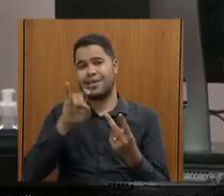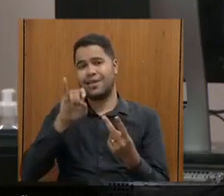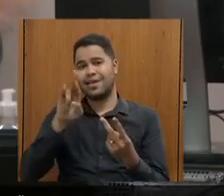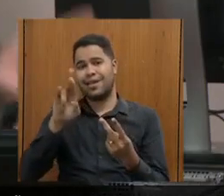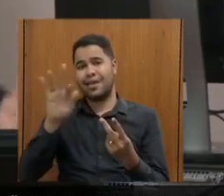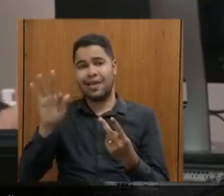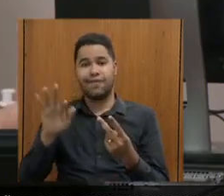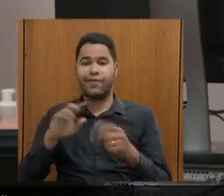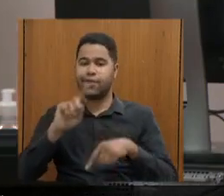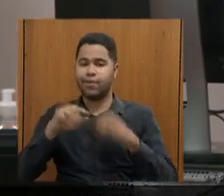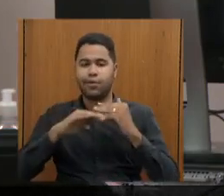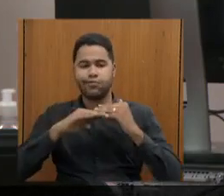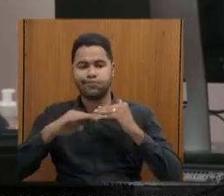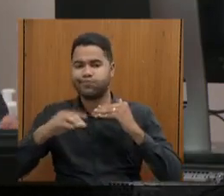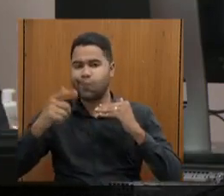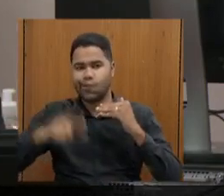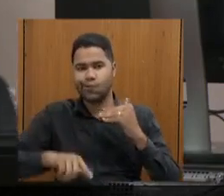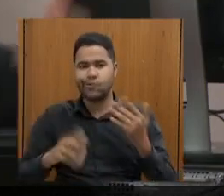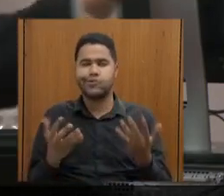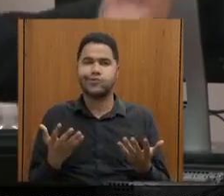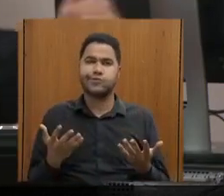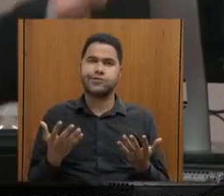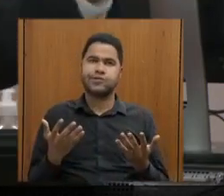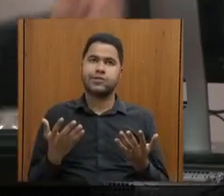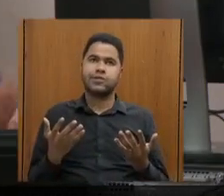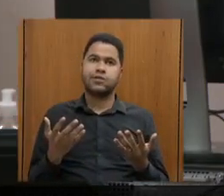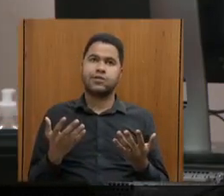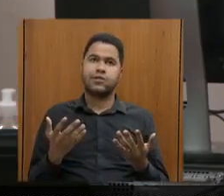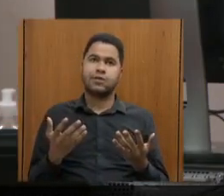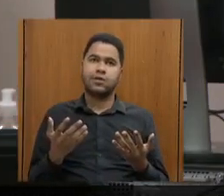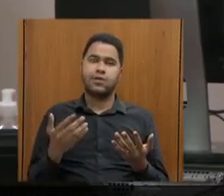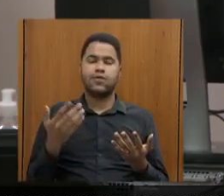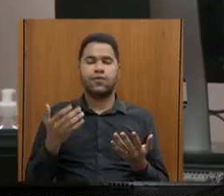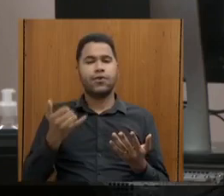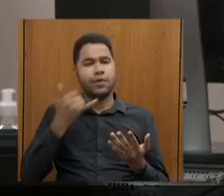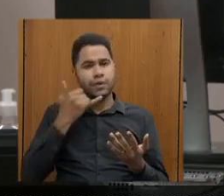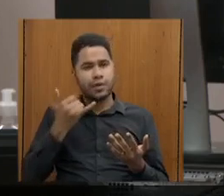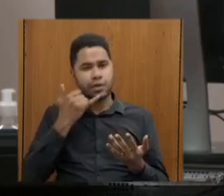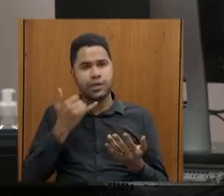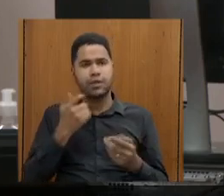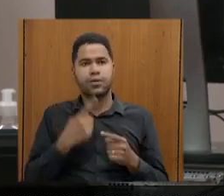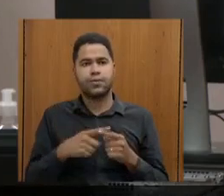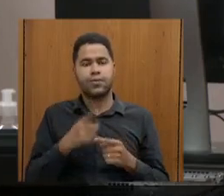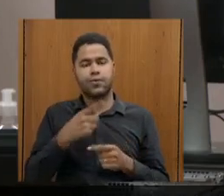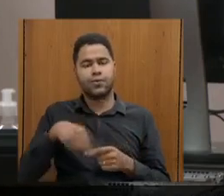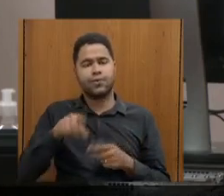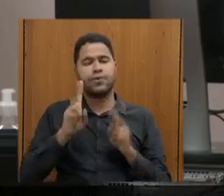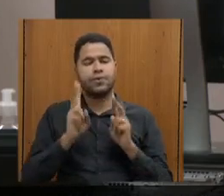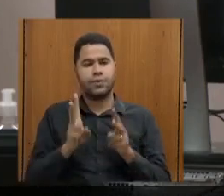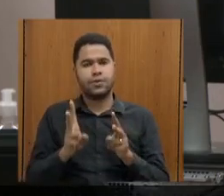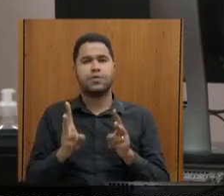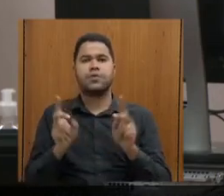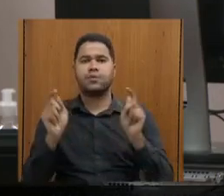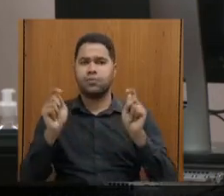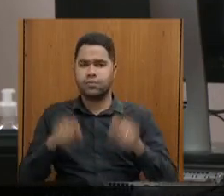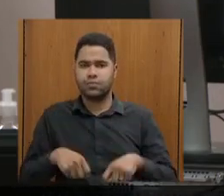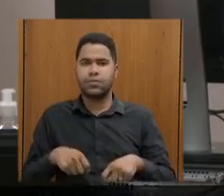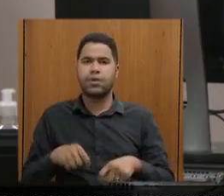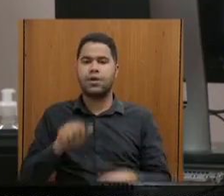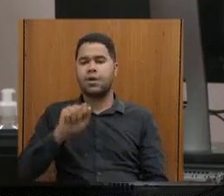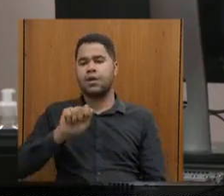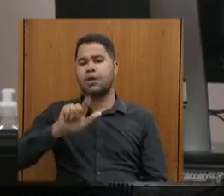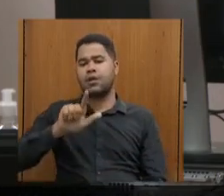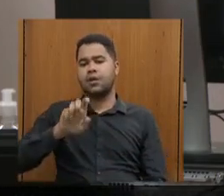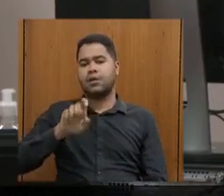a pouco assalto sob não dá conta de fazer novamente né então volta e meia eu vou te ligar porque você sempre dá conta de fazer e